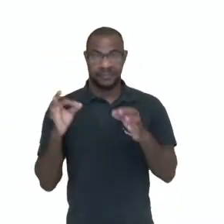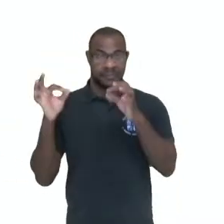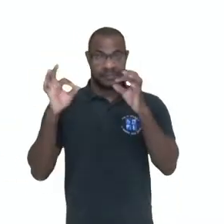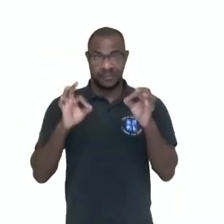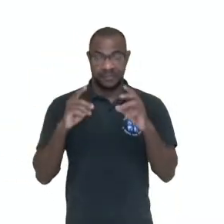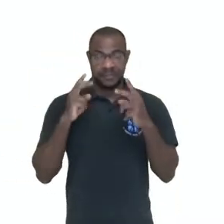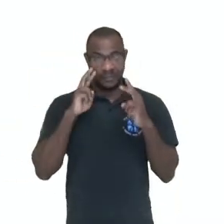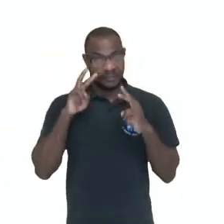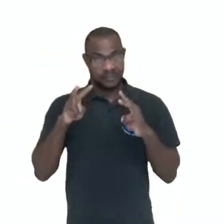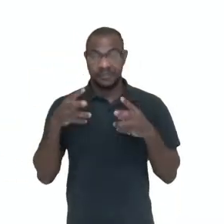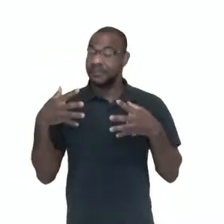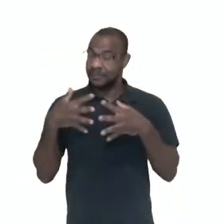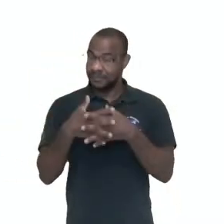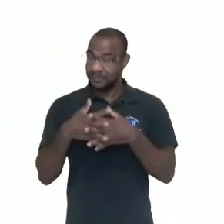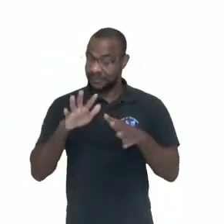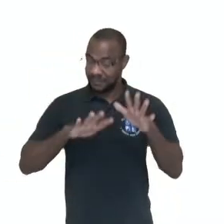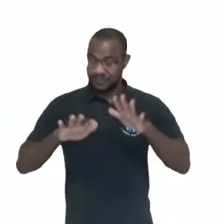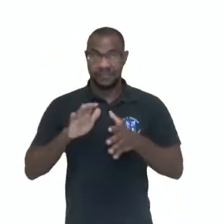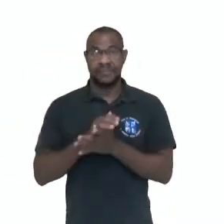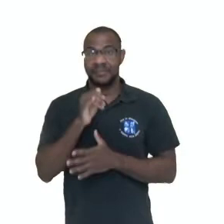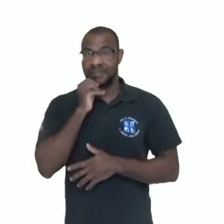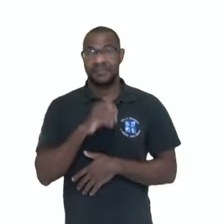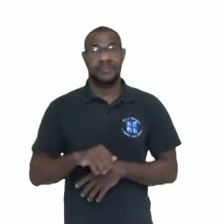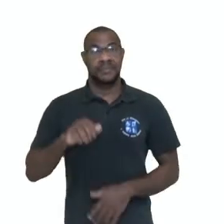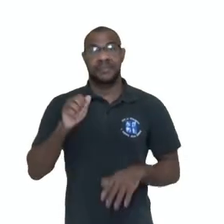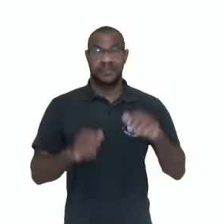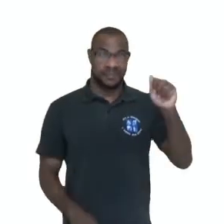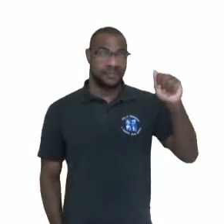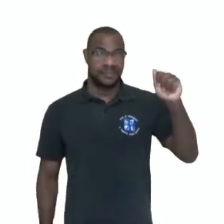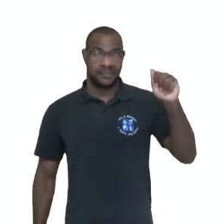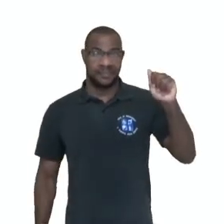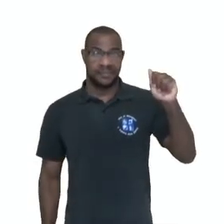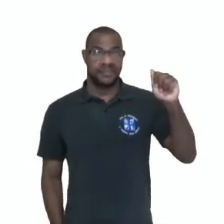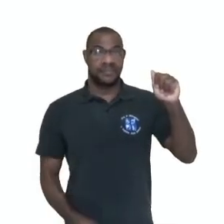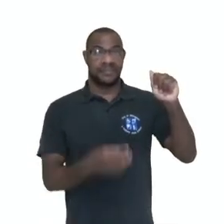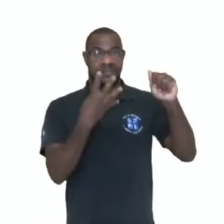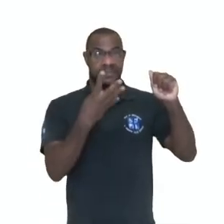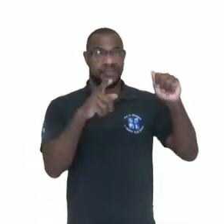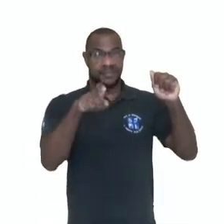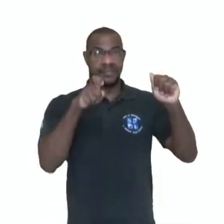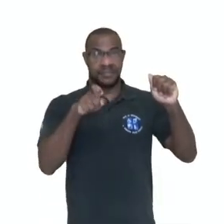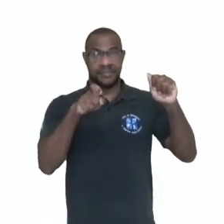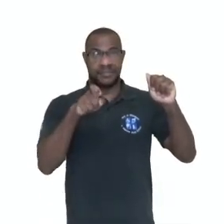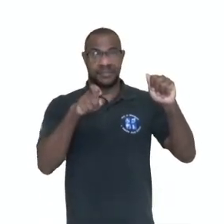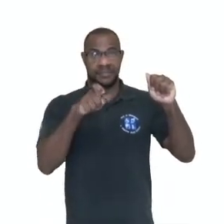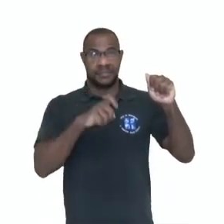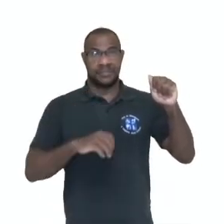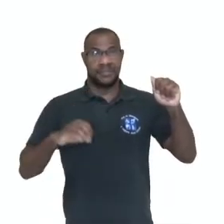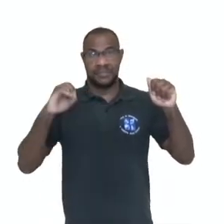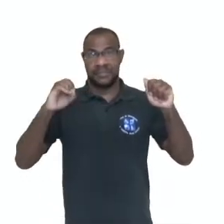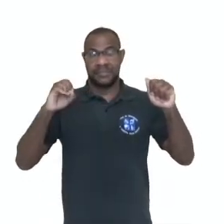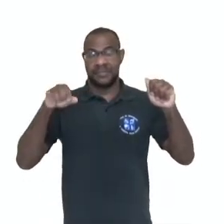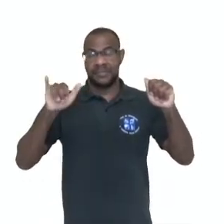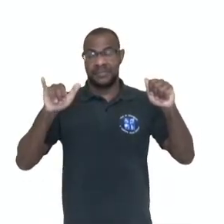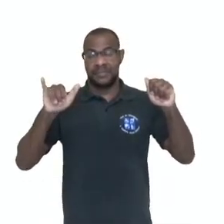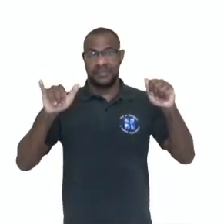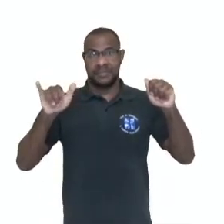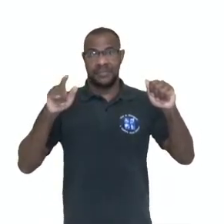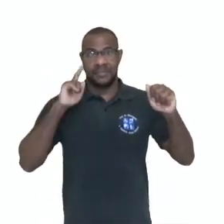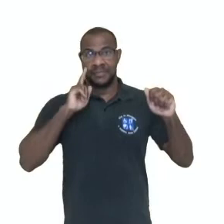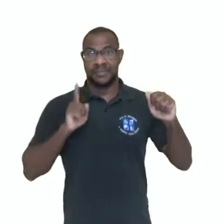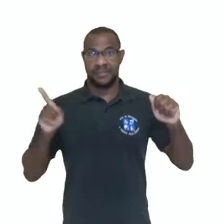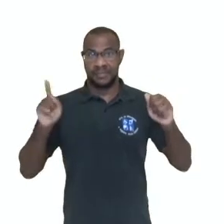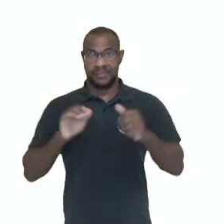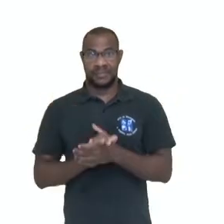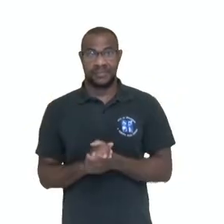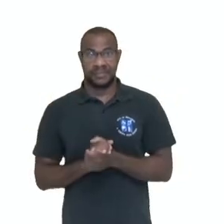dá confusão. Então, olha lá o ponto A. Ele está com 4 para x, 0 para y. Então, olhando aqui, ó,